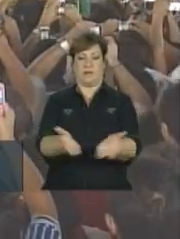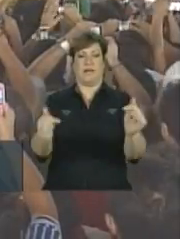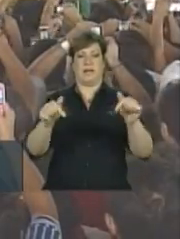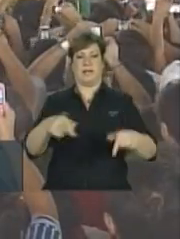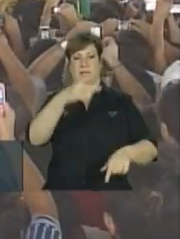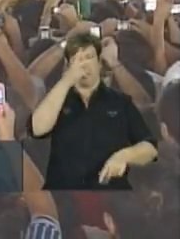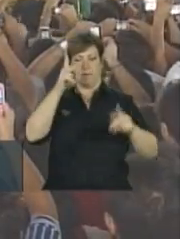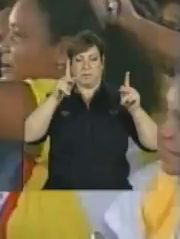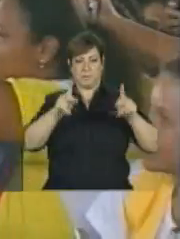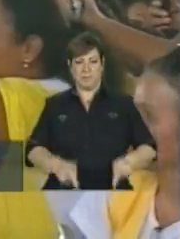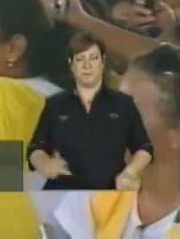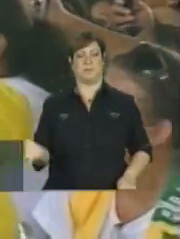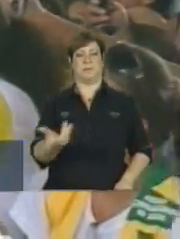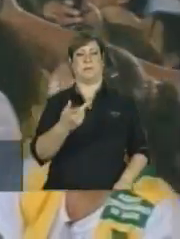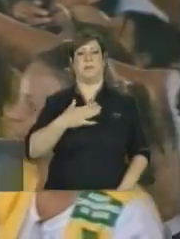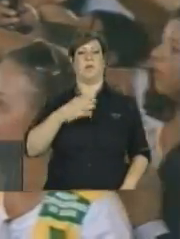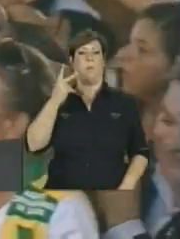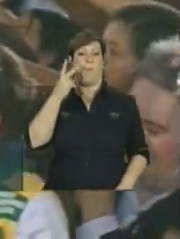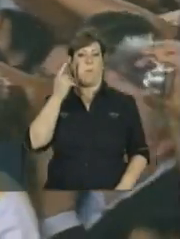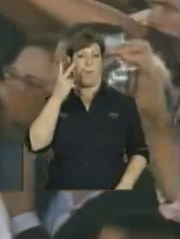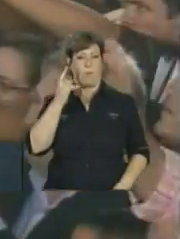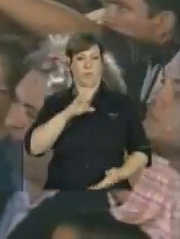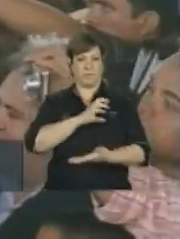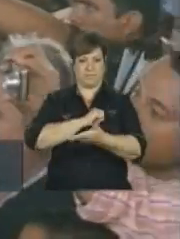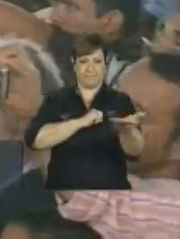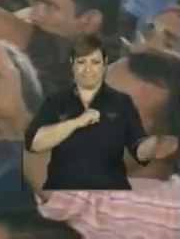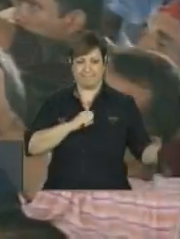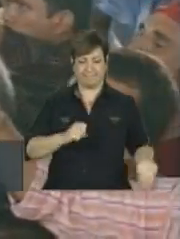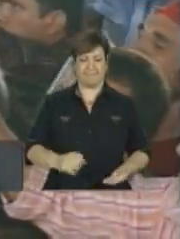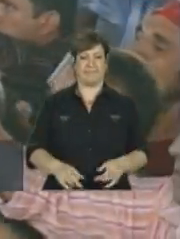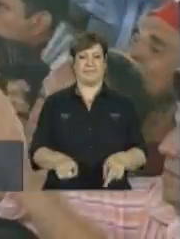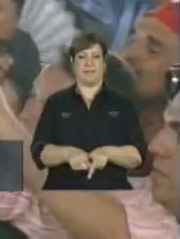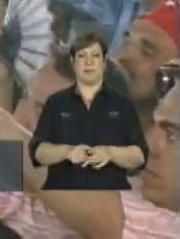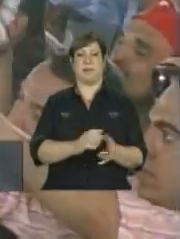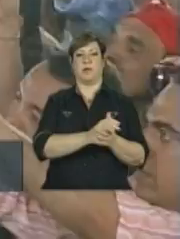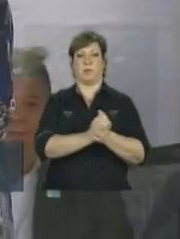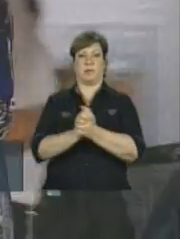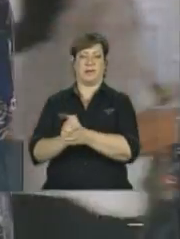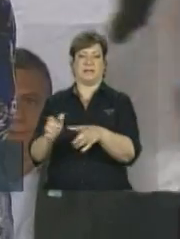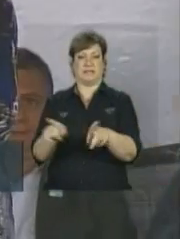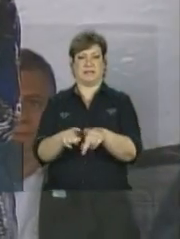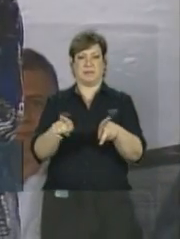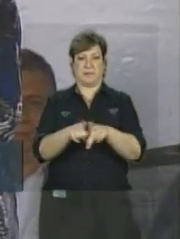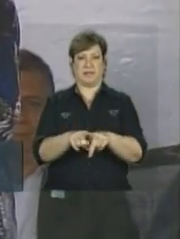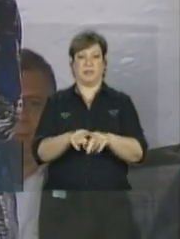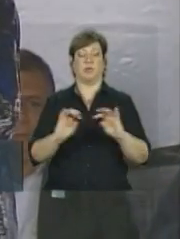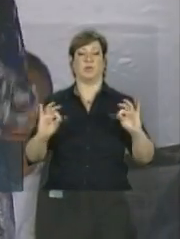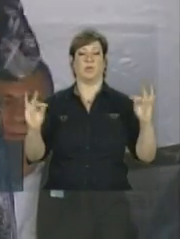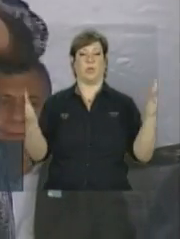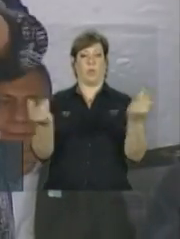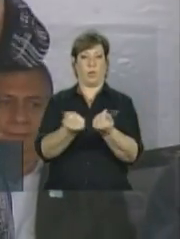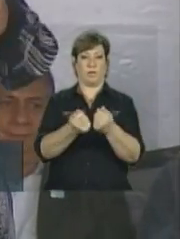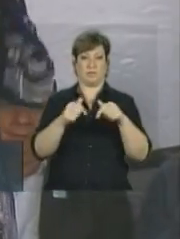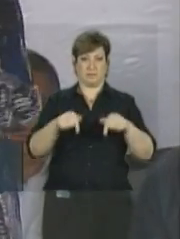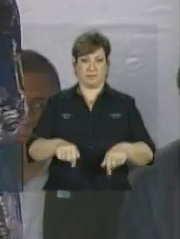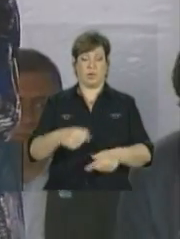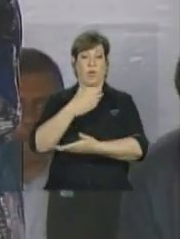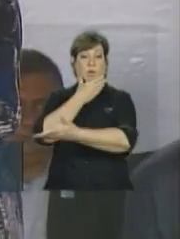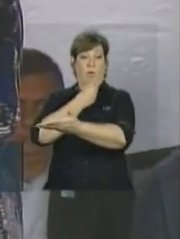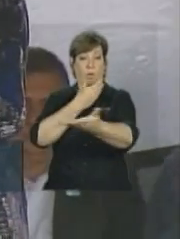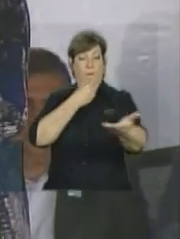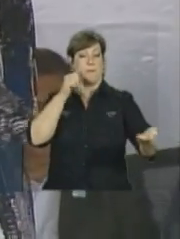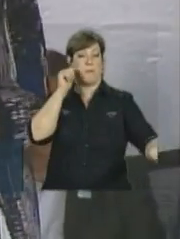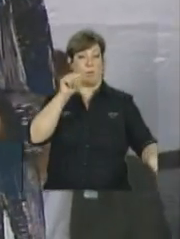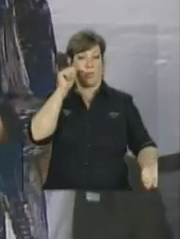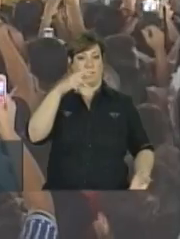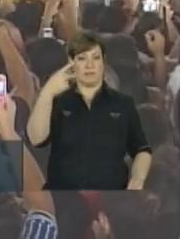fantástico do meu Ceará e cumprimentar também aqui todos os homens e as mulheres